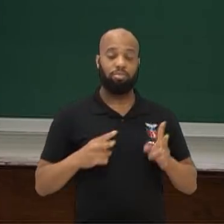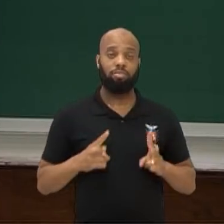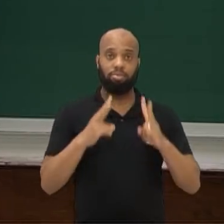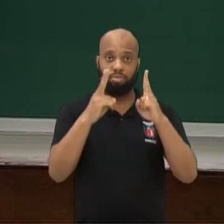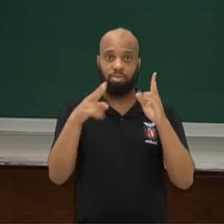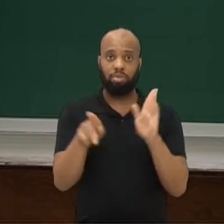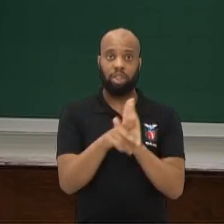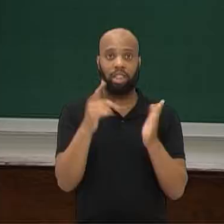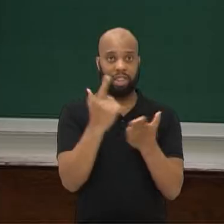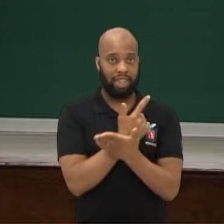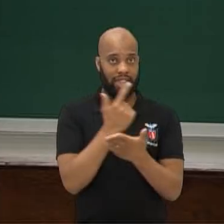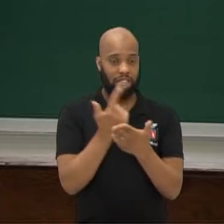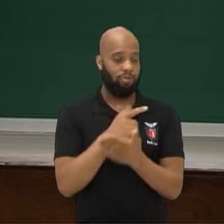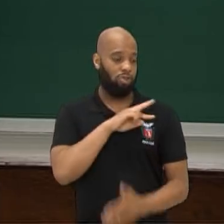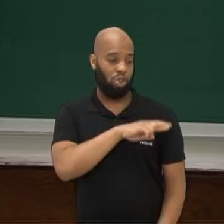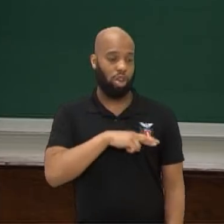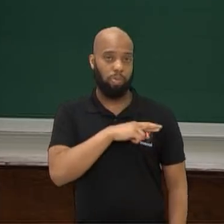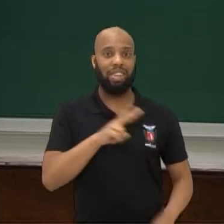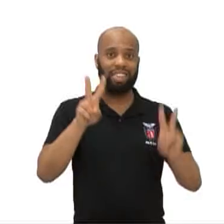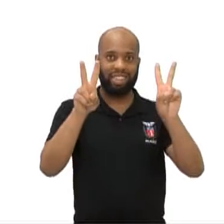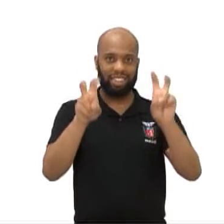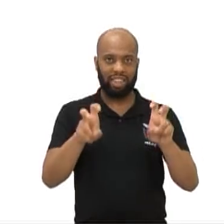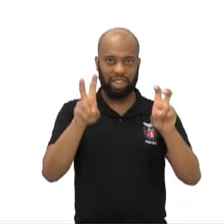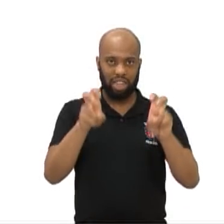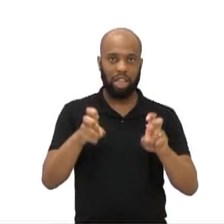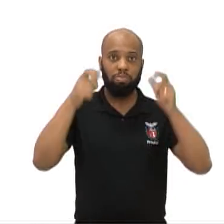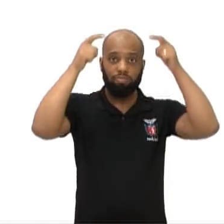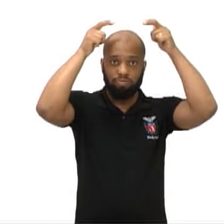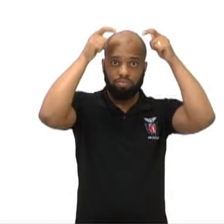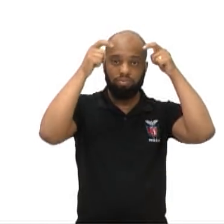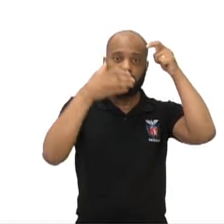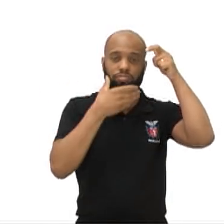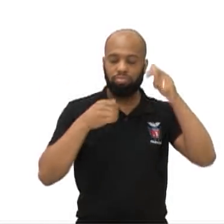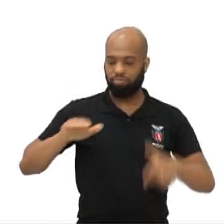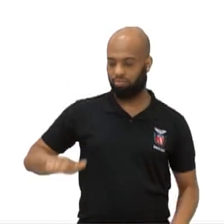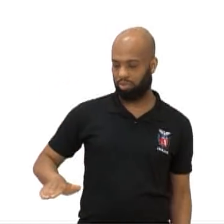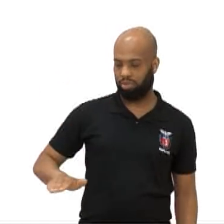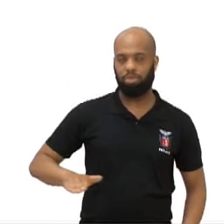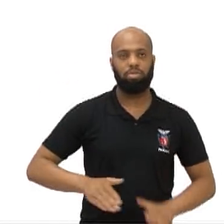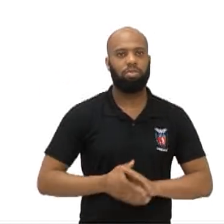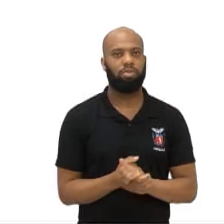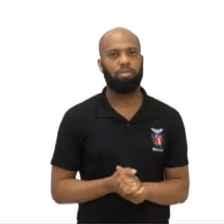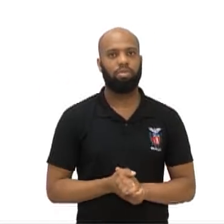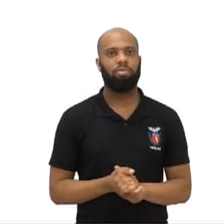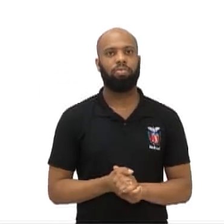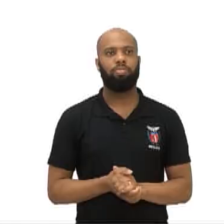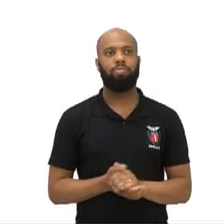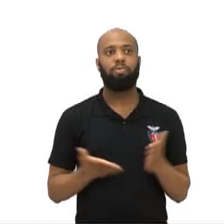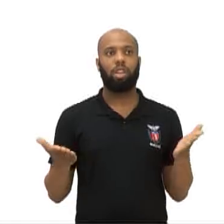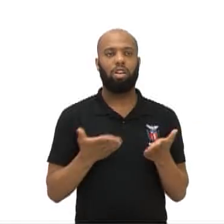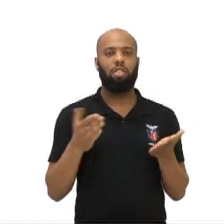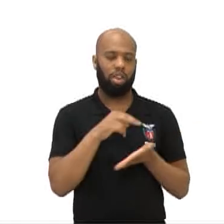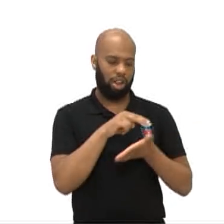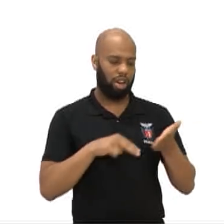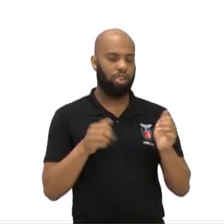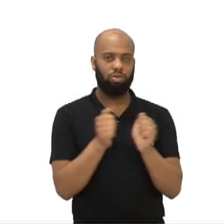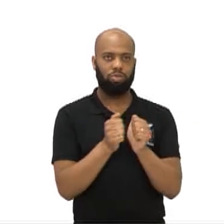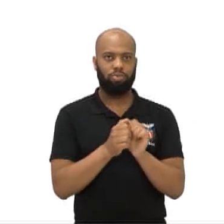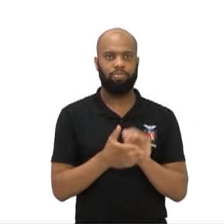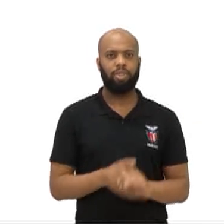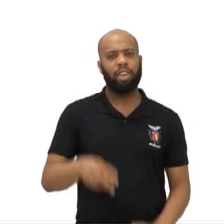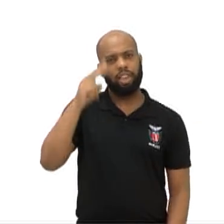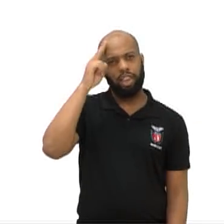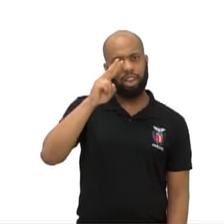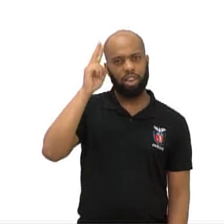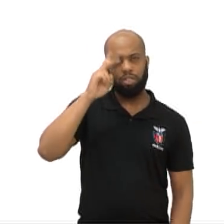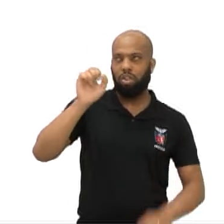foi selecionado do romance intitulado O Pequeno Príncipe. Então, lendo aqui, vamos lá comigo? A